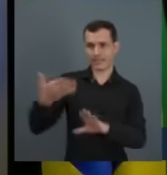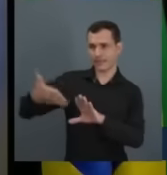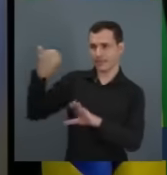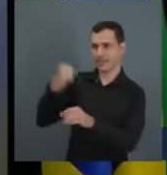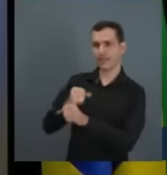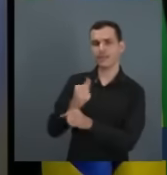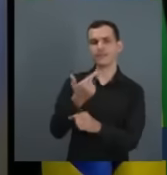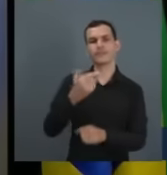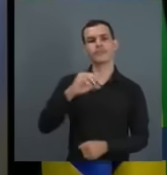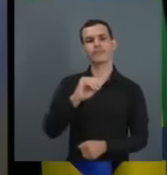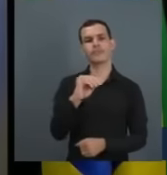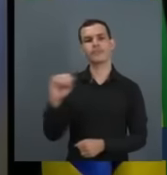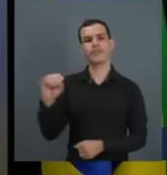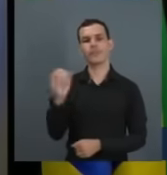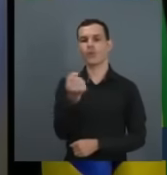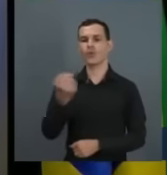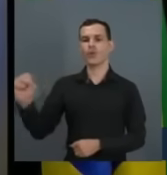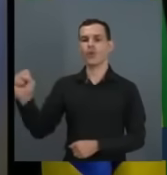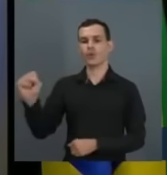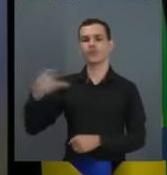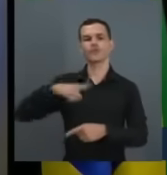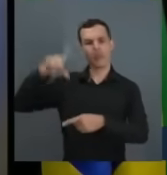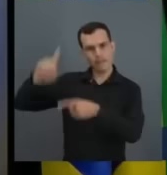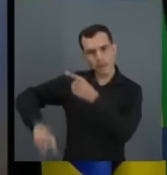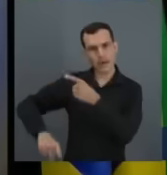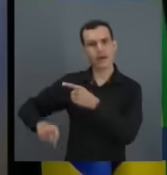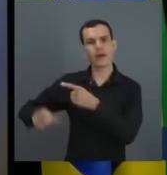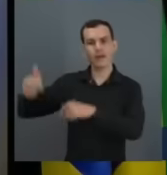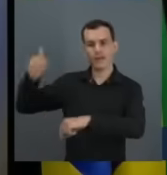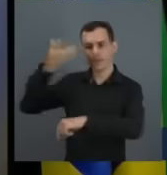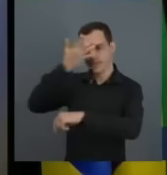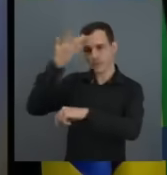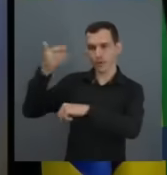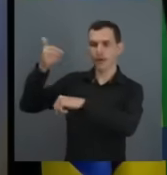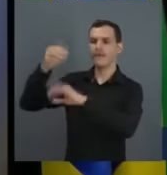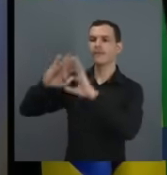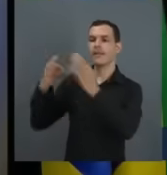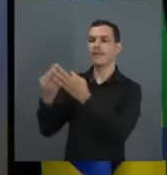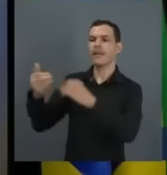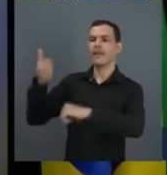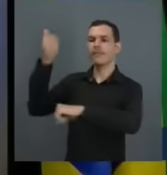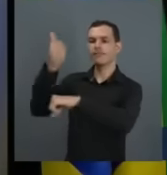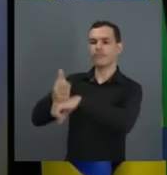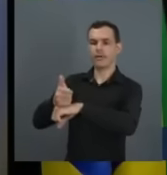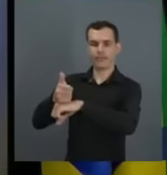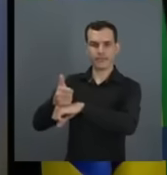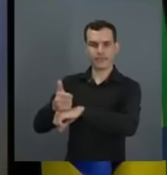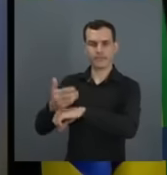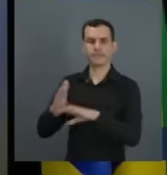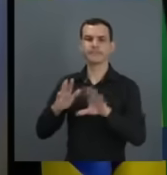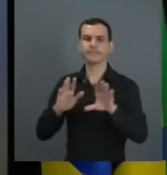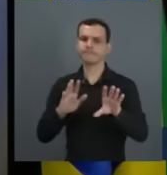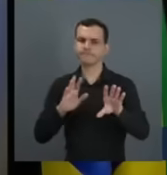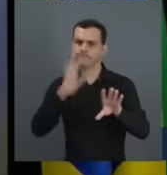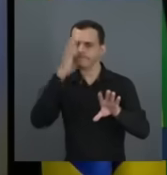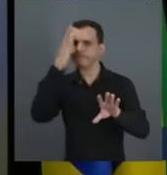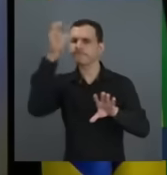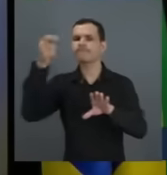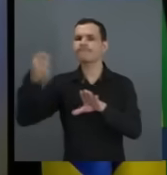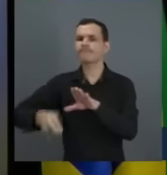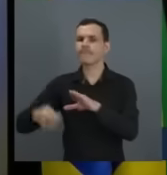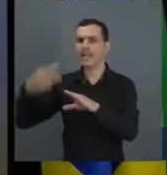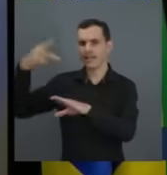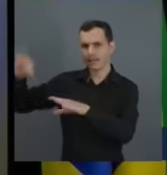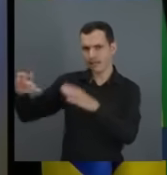2008, que vedava corretamente o nepotismo. Essa decisão apenas ressalta que devem